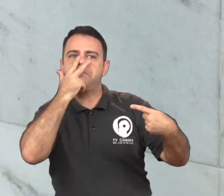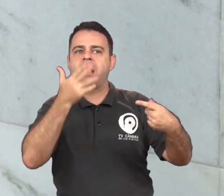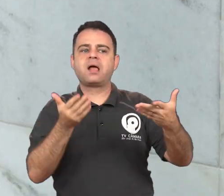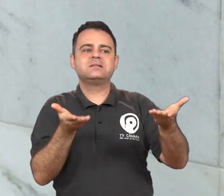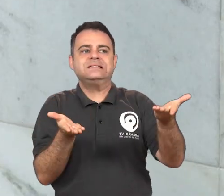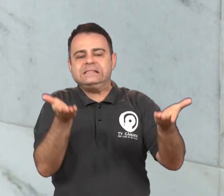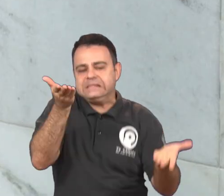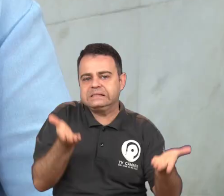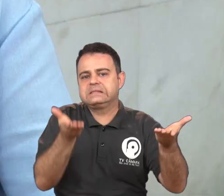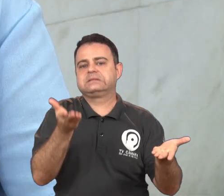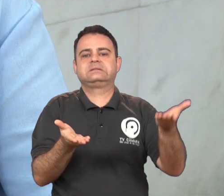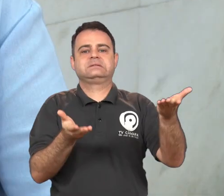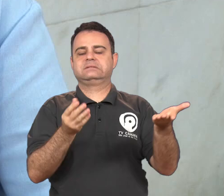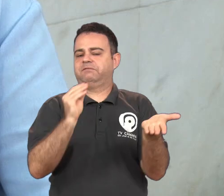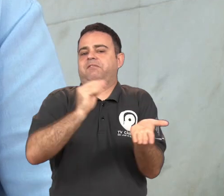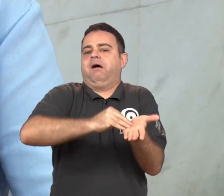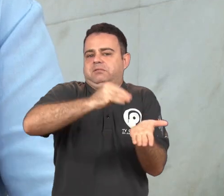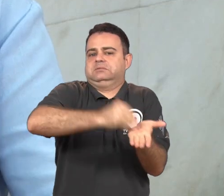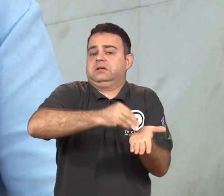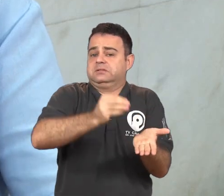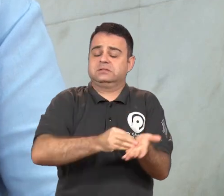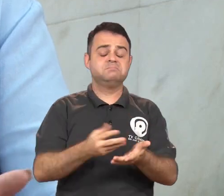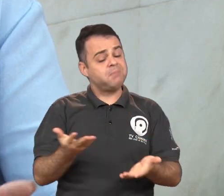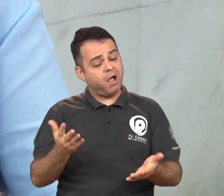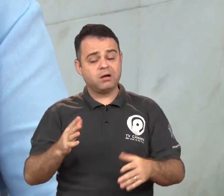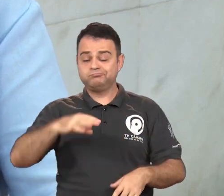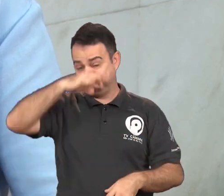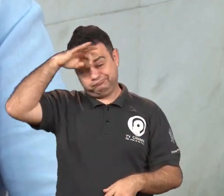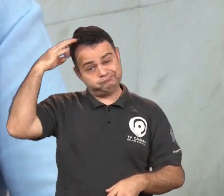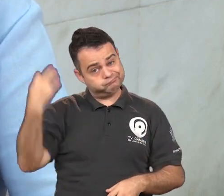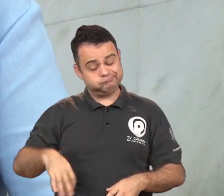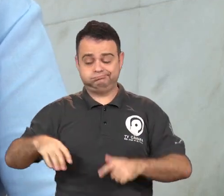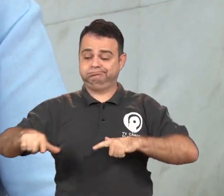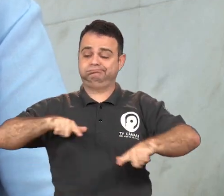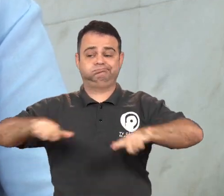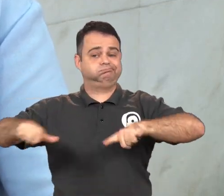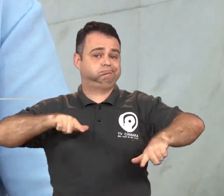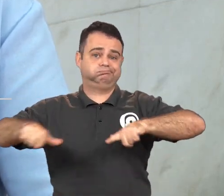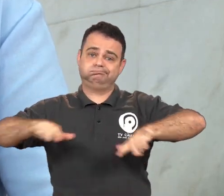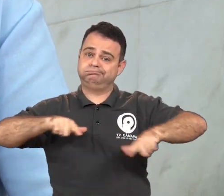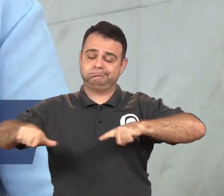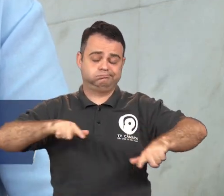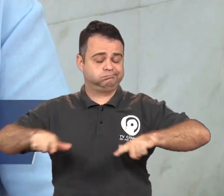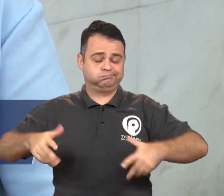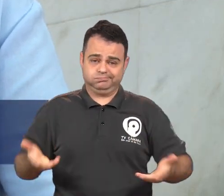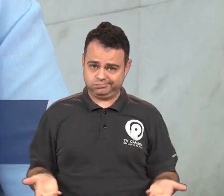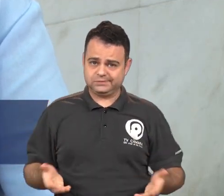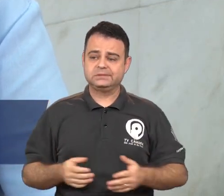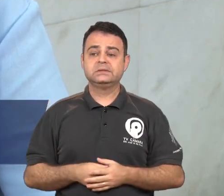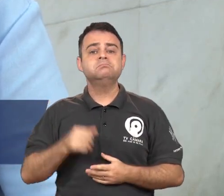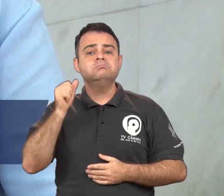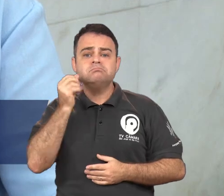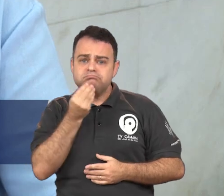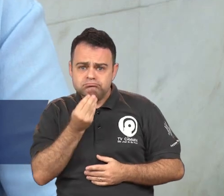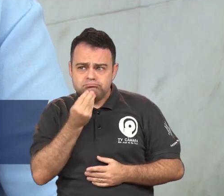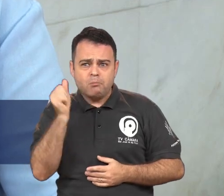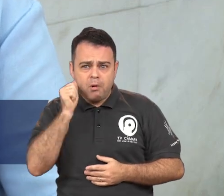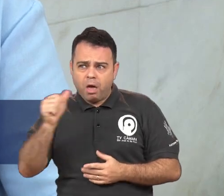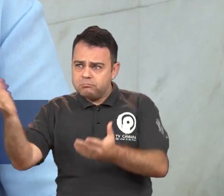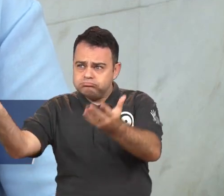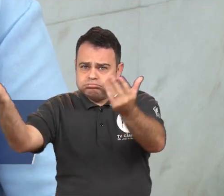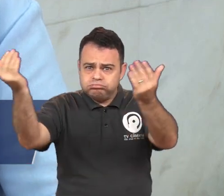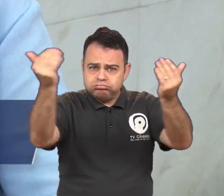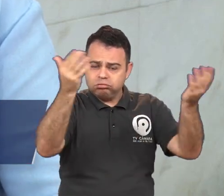equilibrado. Então, trabalhar. Eu acho que agora é trabalhar, reunir mais